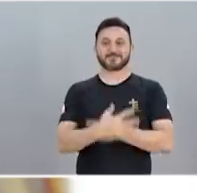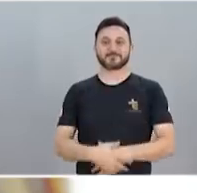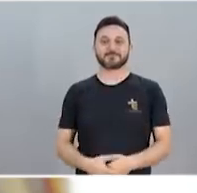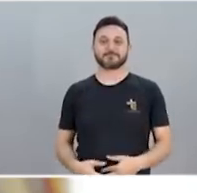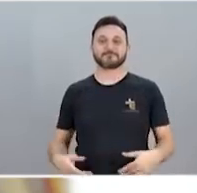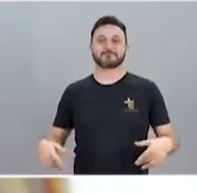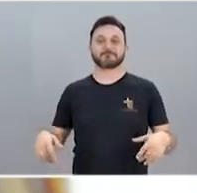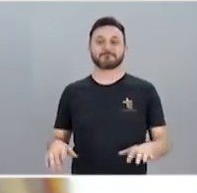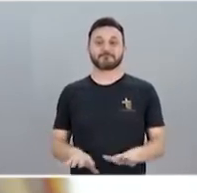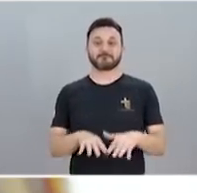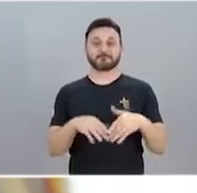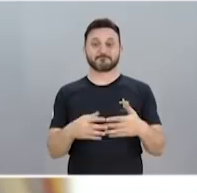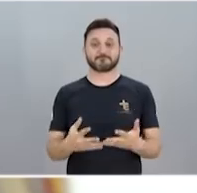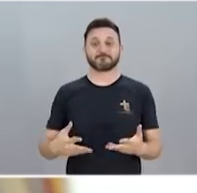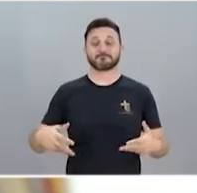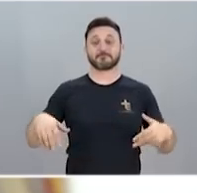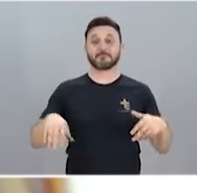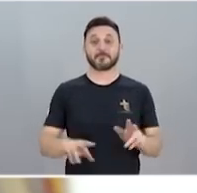Cantemos.